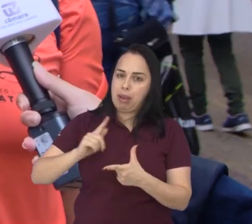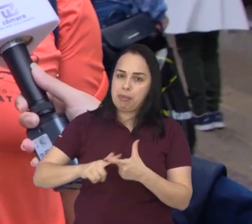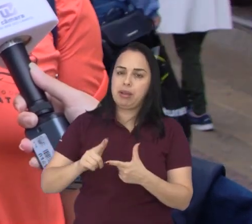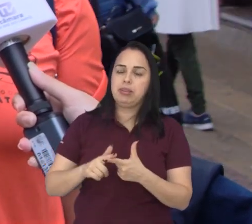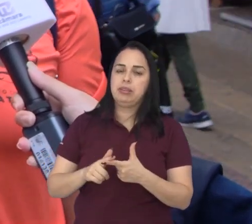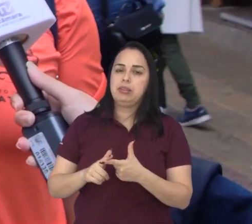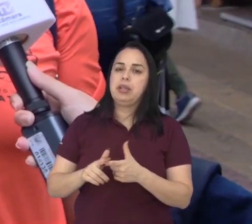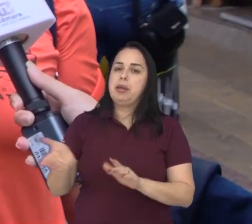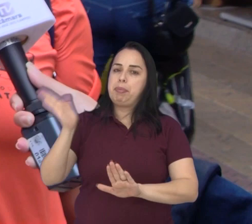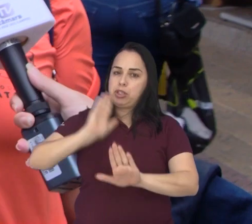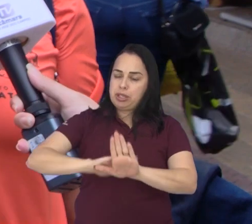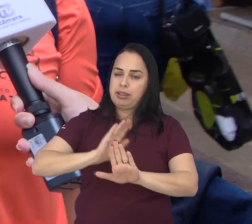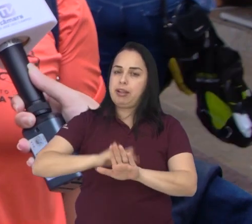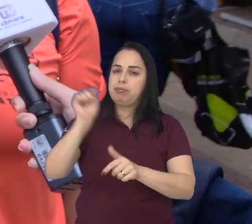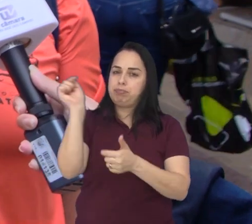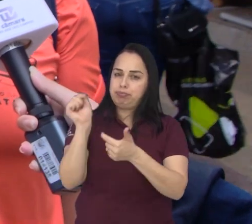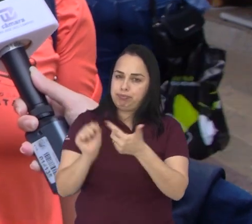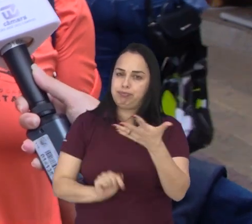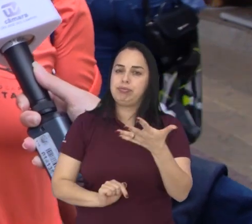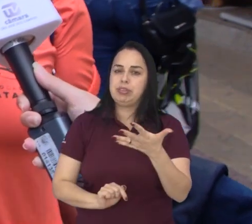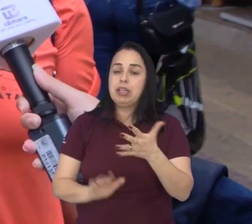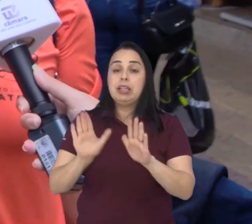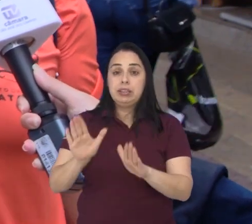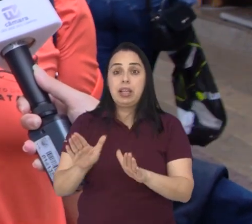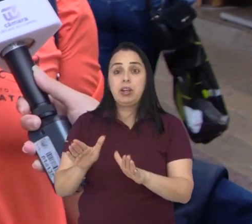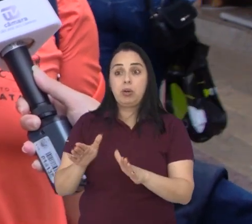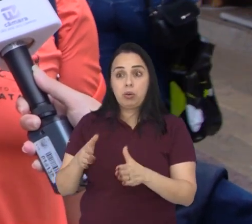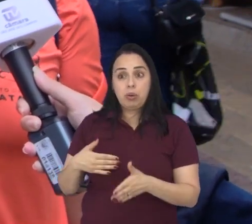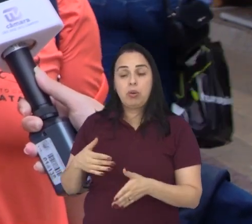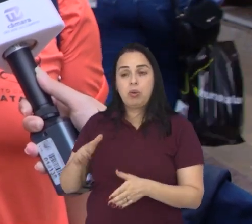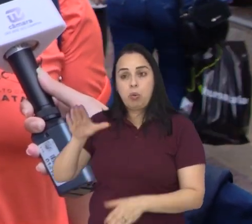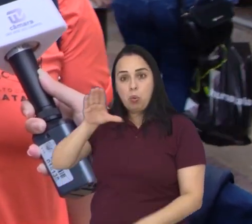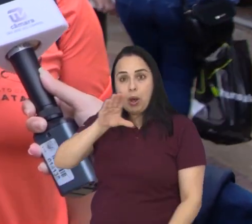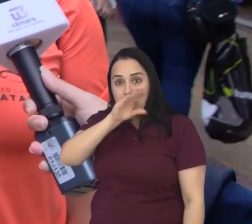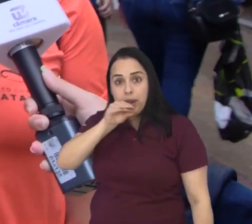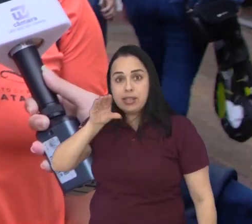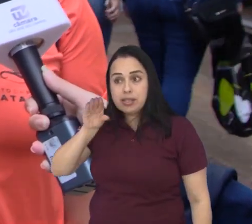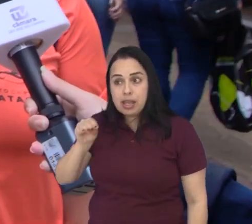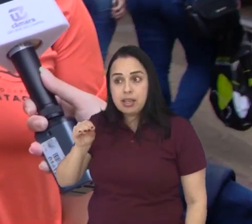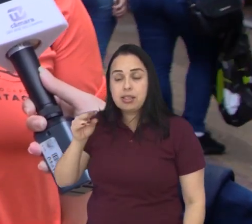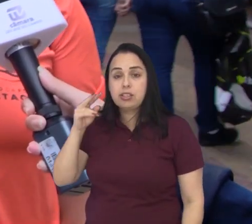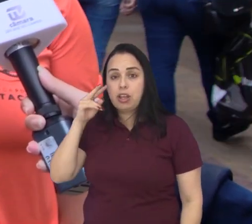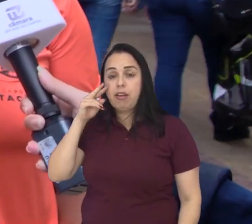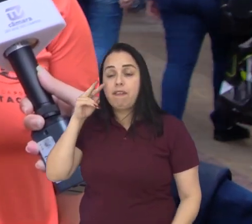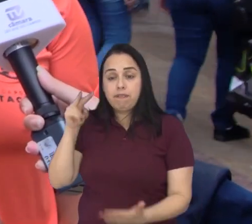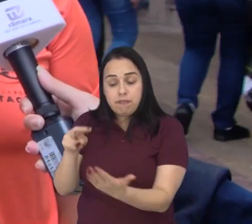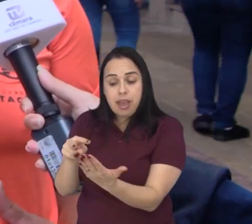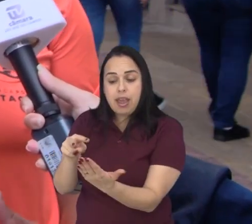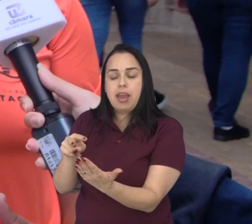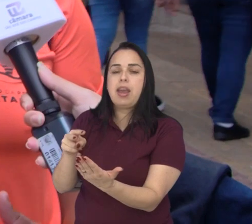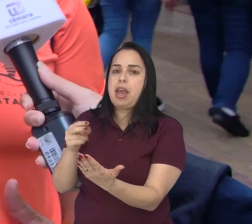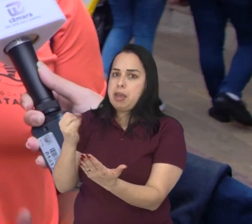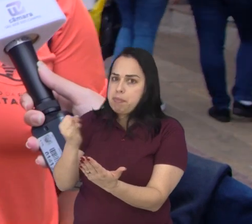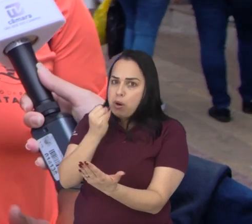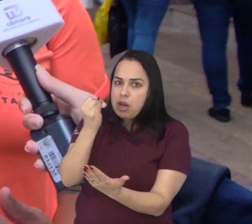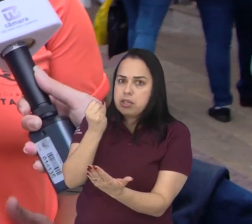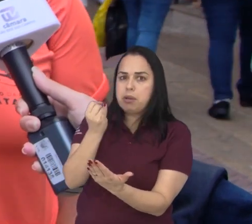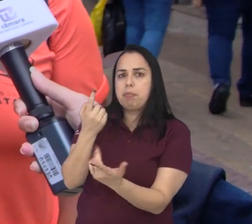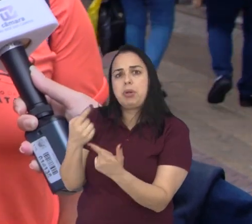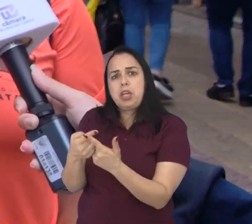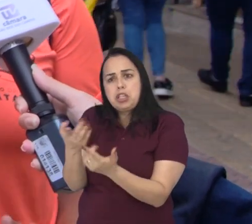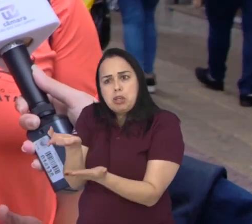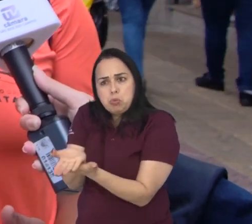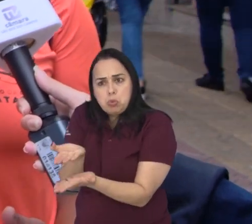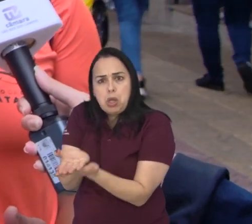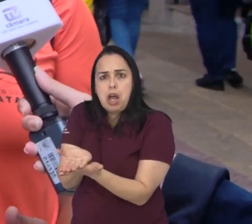pedofilia e envolve muitas coisas também. Tem coisas que é muito importante o adolescente estar vendo no celular, porque é